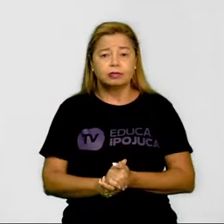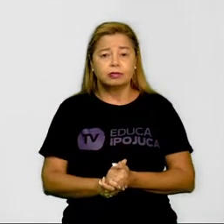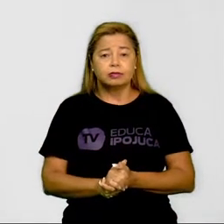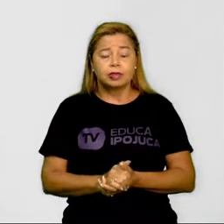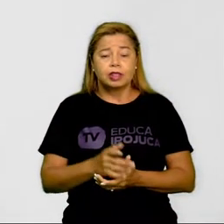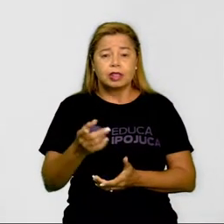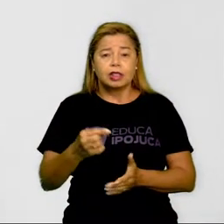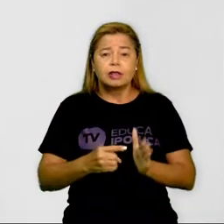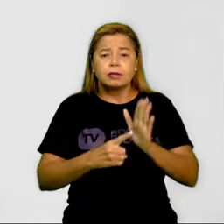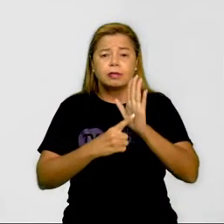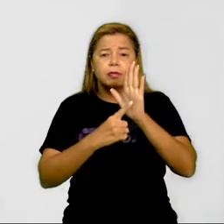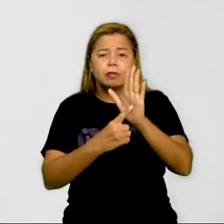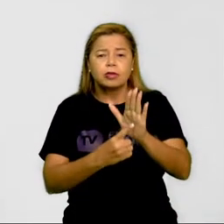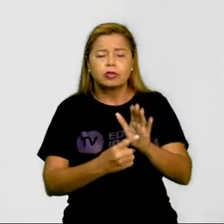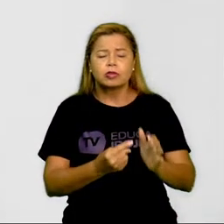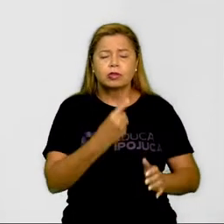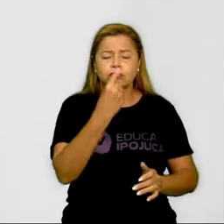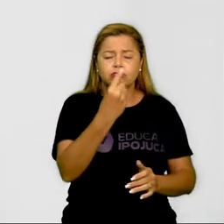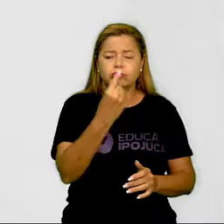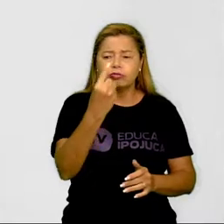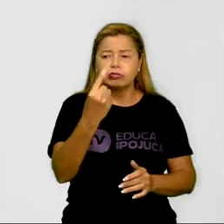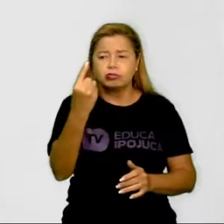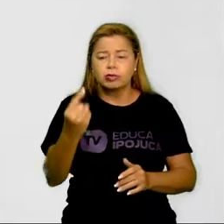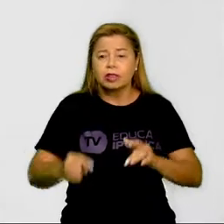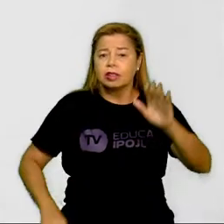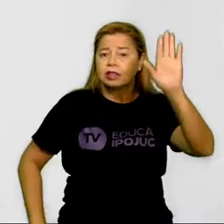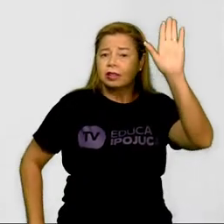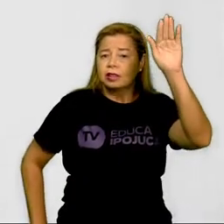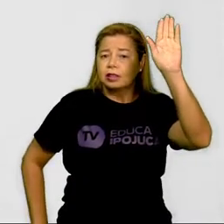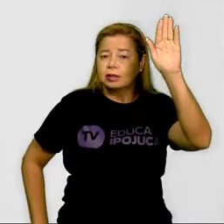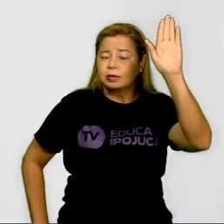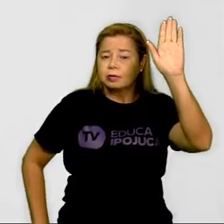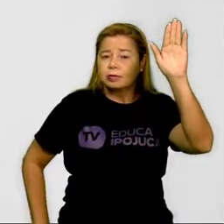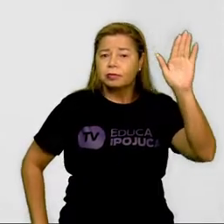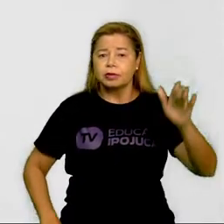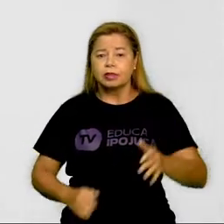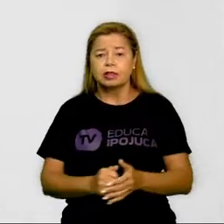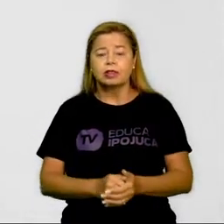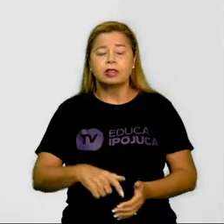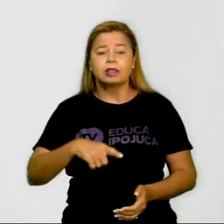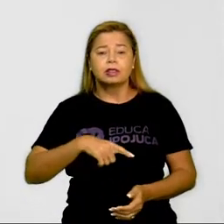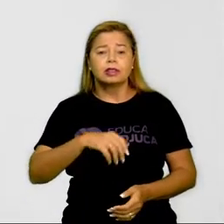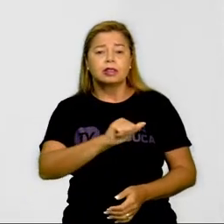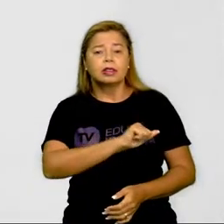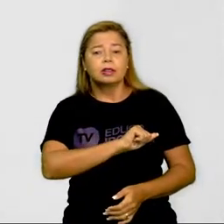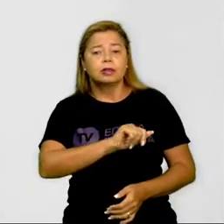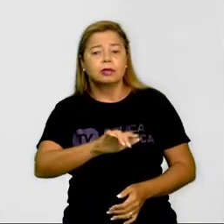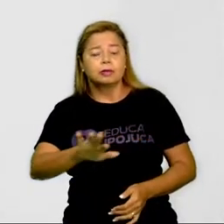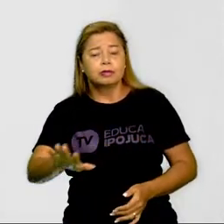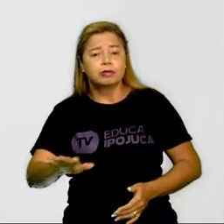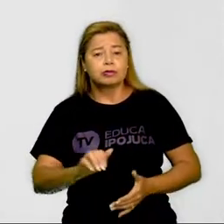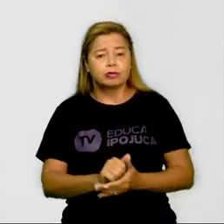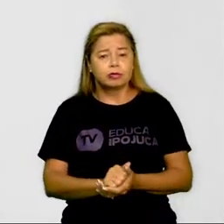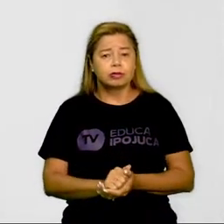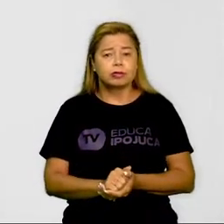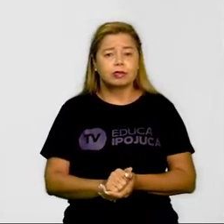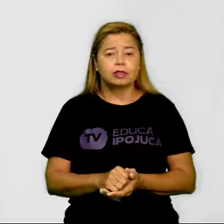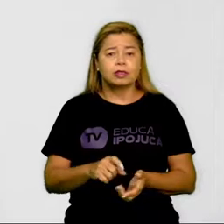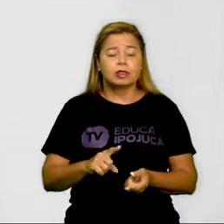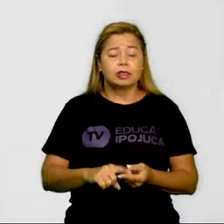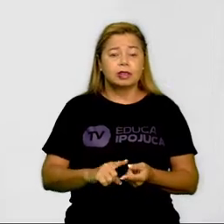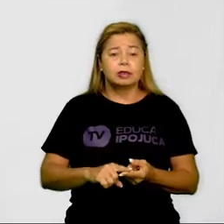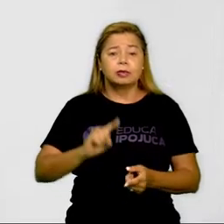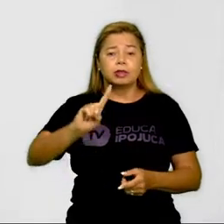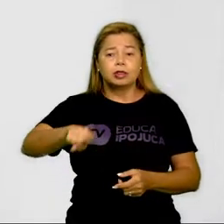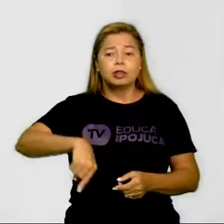Apontando detalhamente as praias do que está aqui no nosso município do Ipojuca, e o que está nos